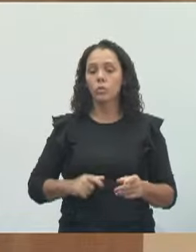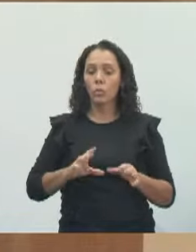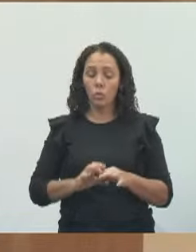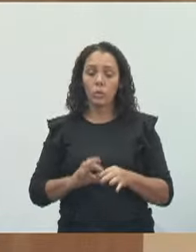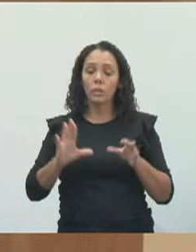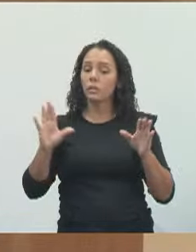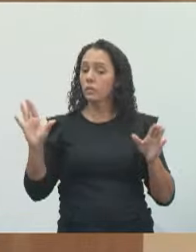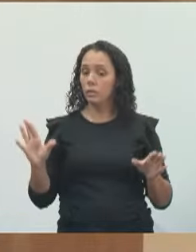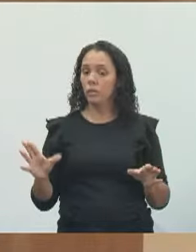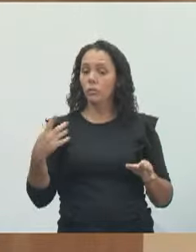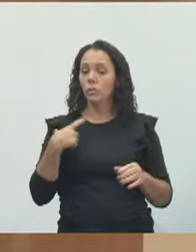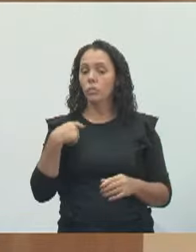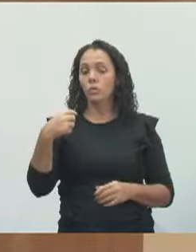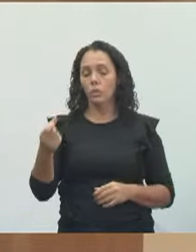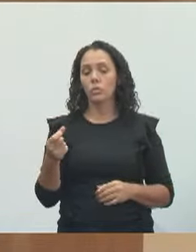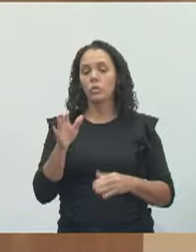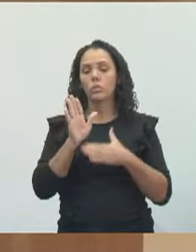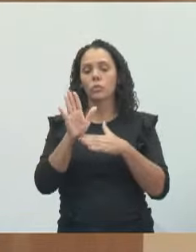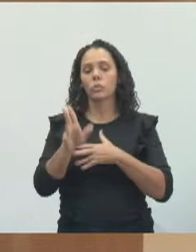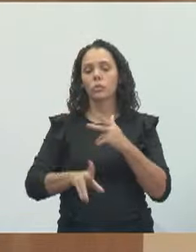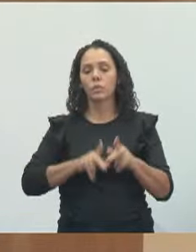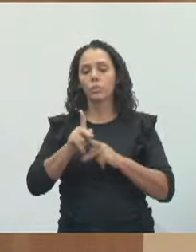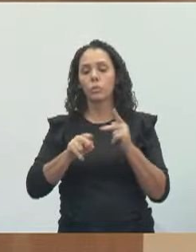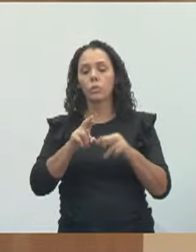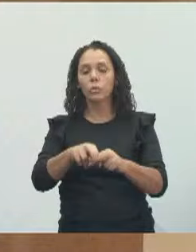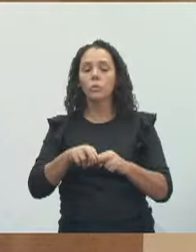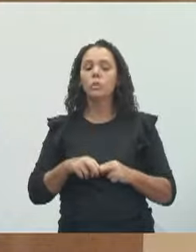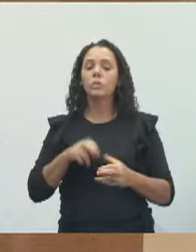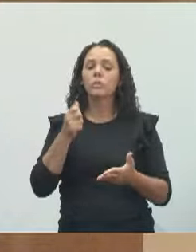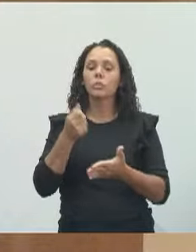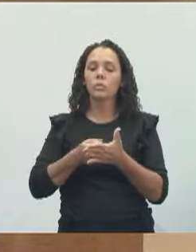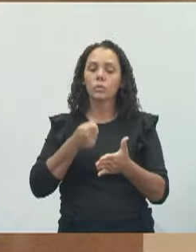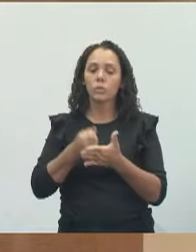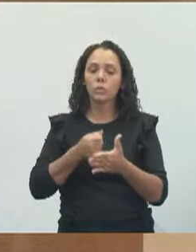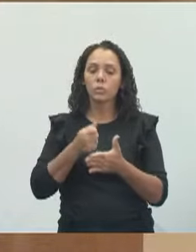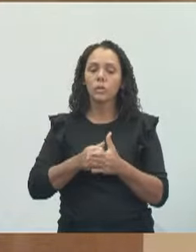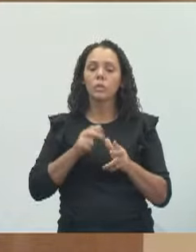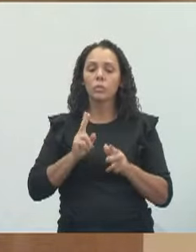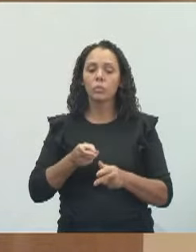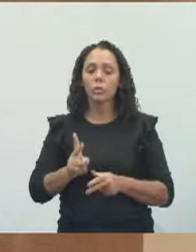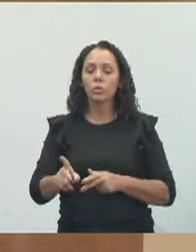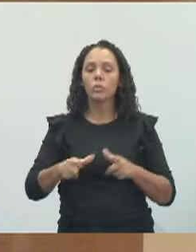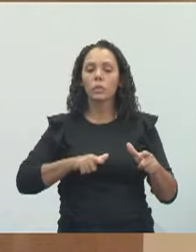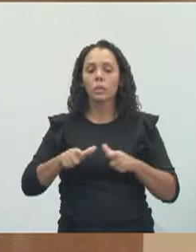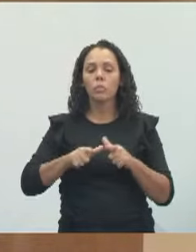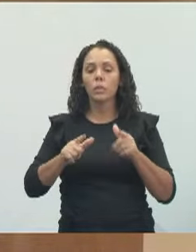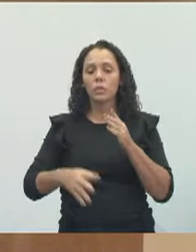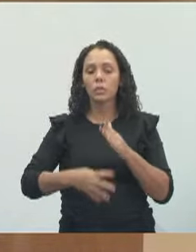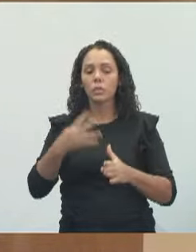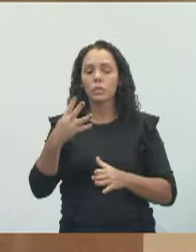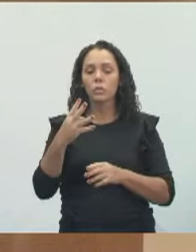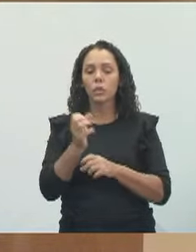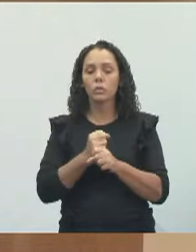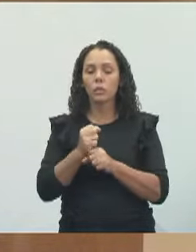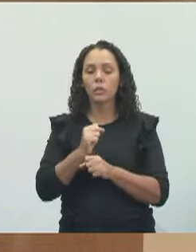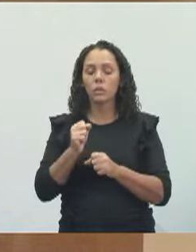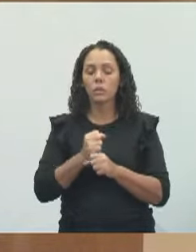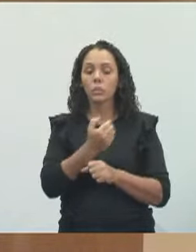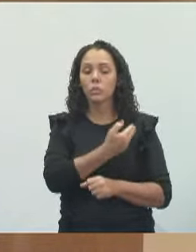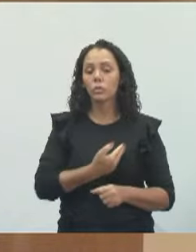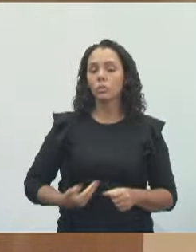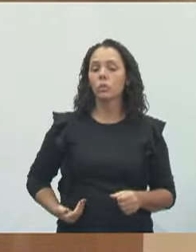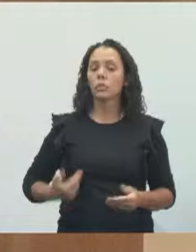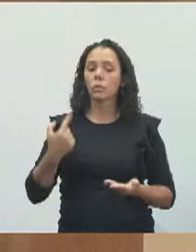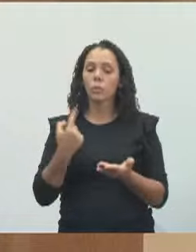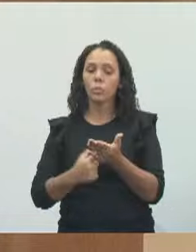ninguém, fui eleito para isso e é para isso que vou cumprir mais os meus 4 anos de governo nessa casa. Esse é o compromisso. Com o povo e